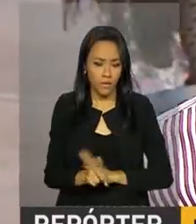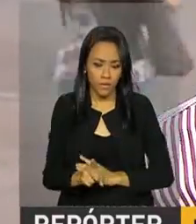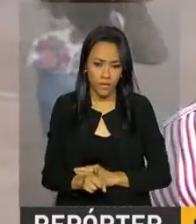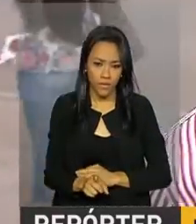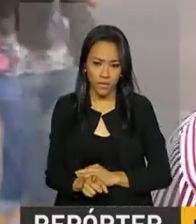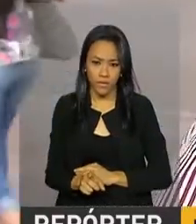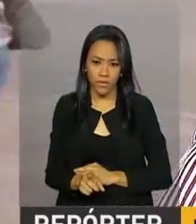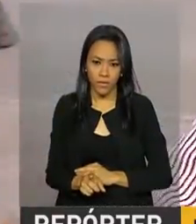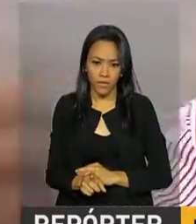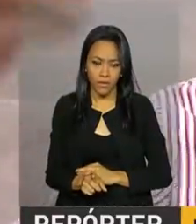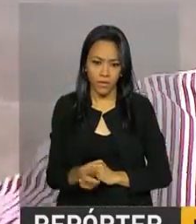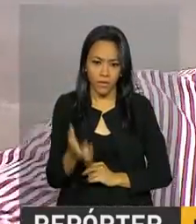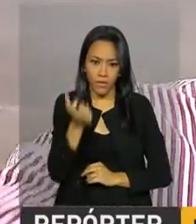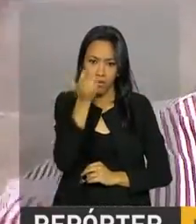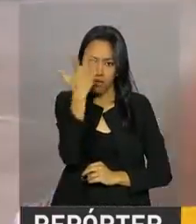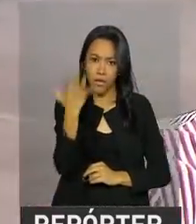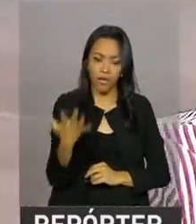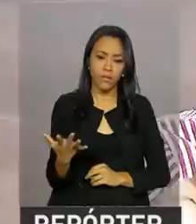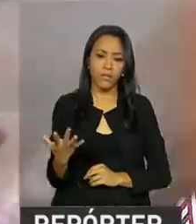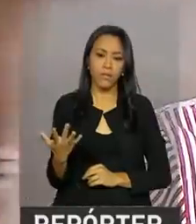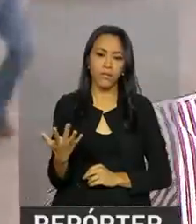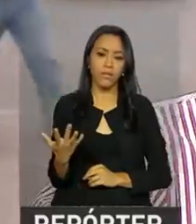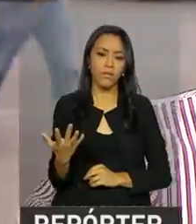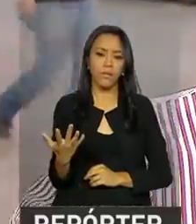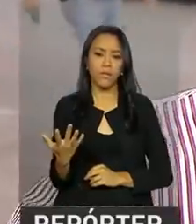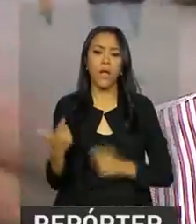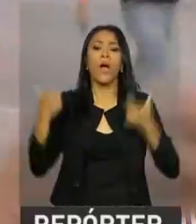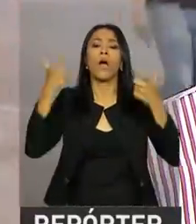a de onde vocês